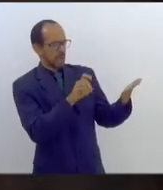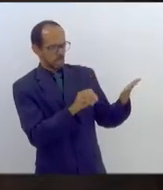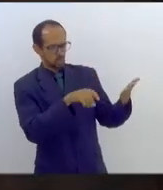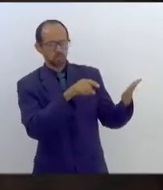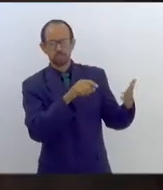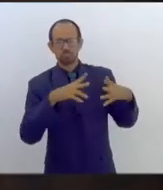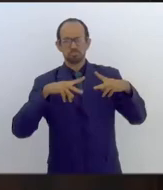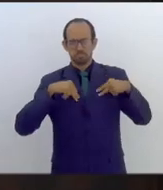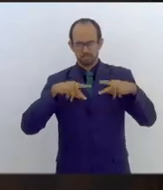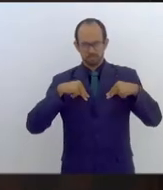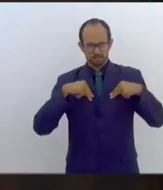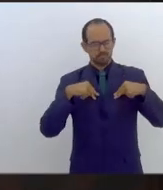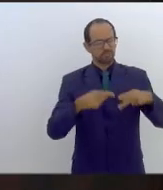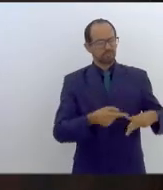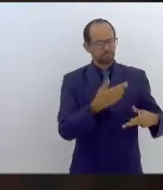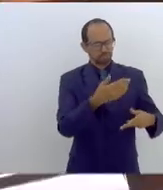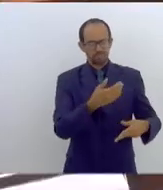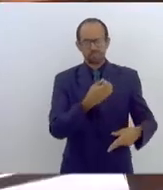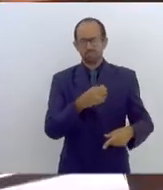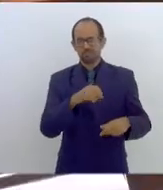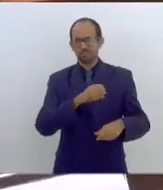merecida fique com Deus